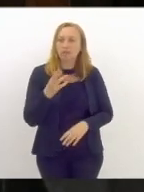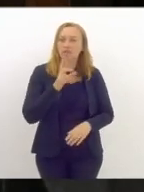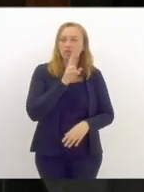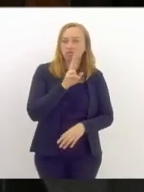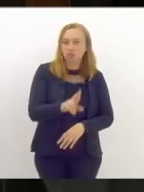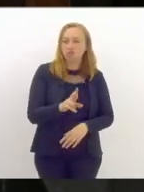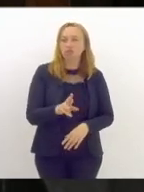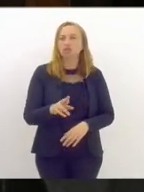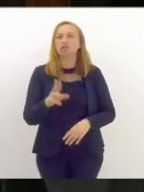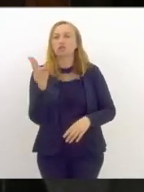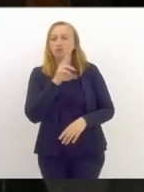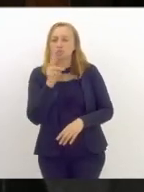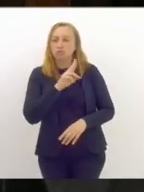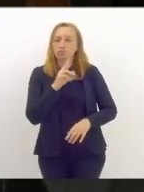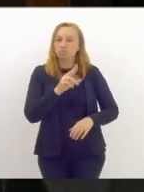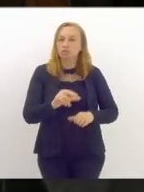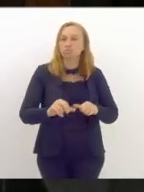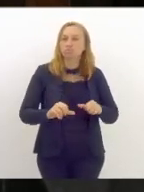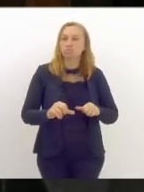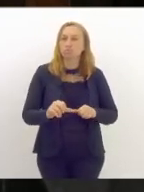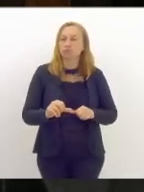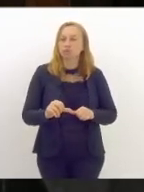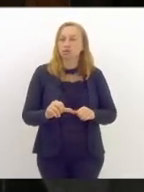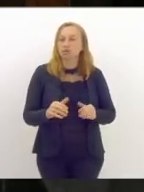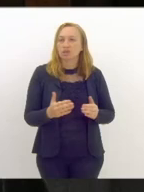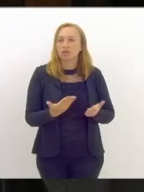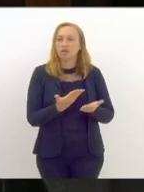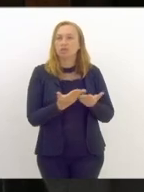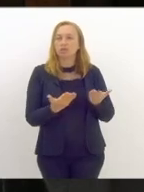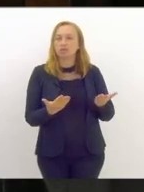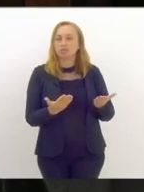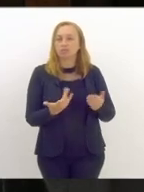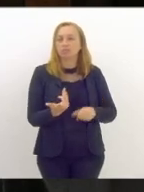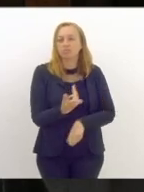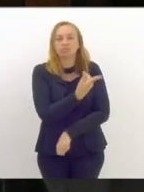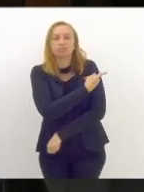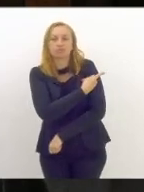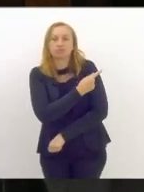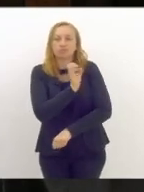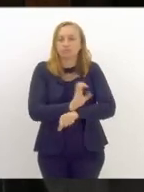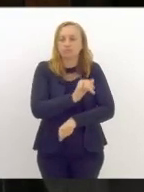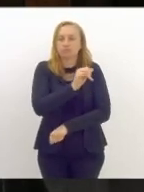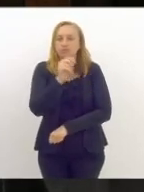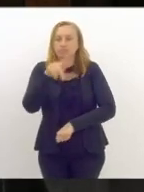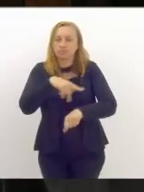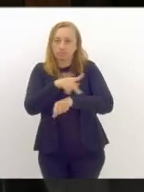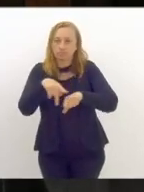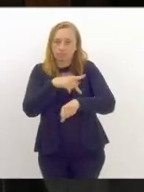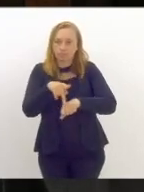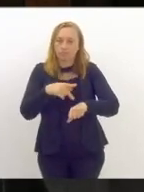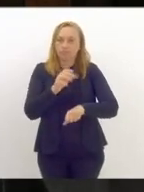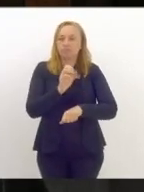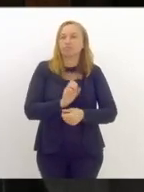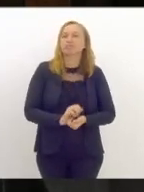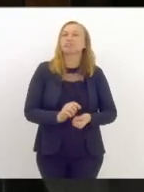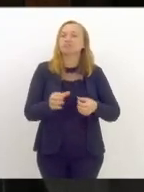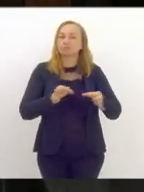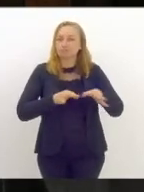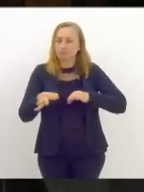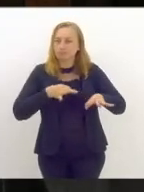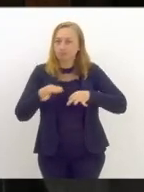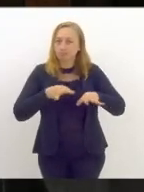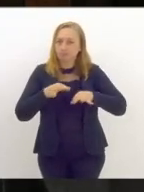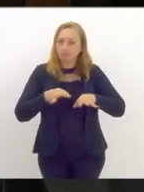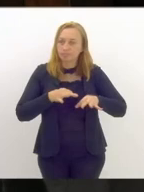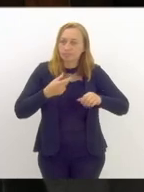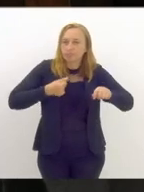e urgentemente reverter a tendência de queda das coberturas vacinais no estado e no país. E precisamos nos preparar para garantir